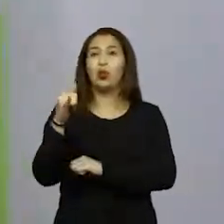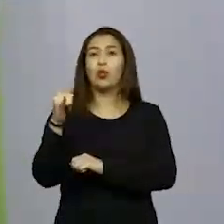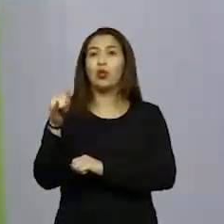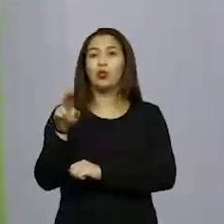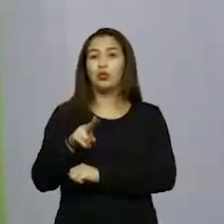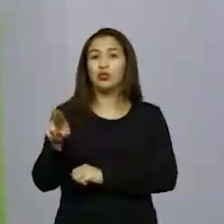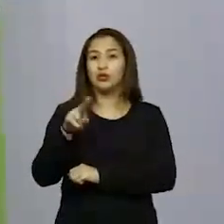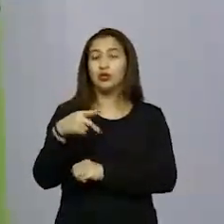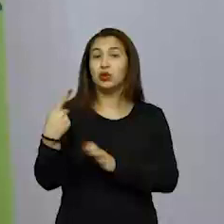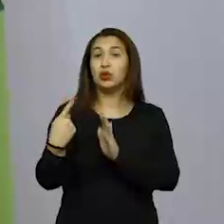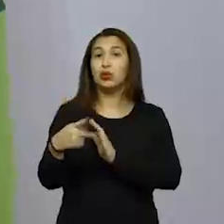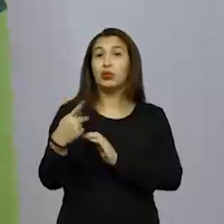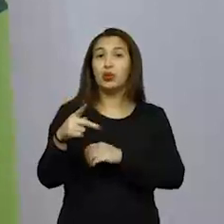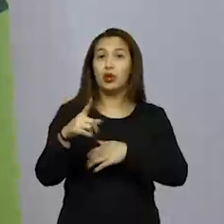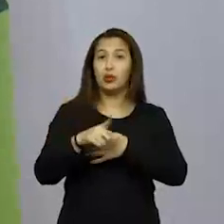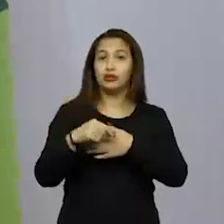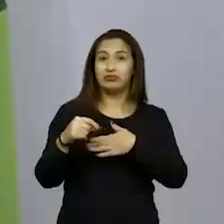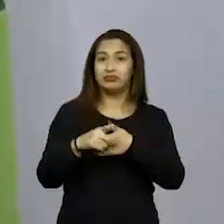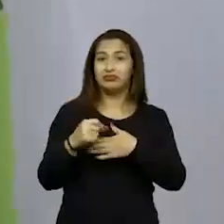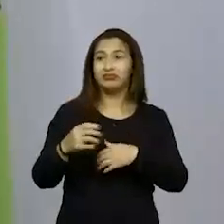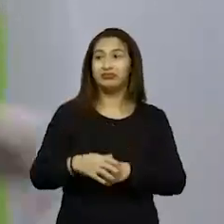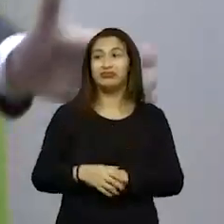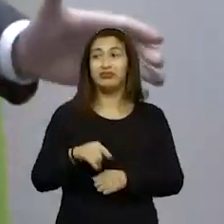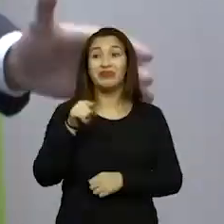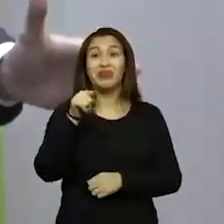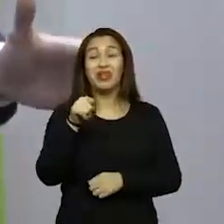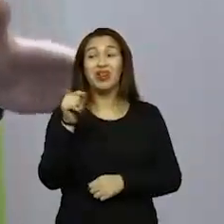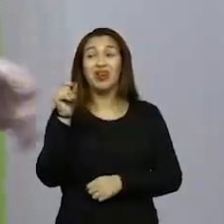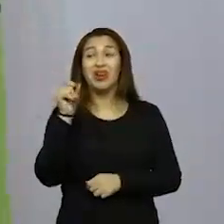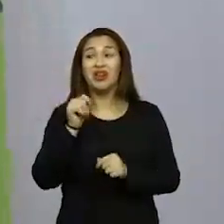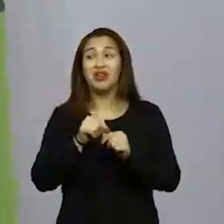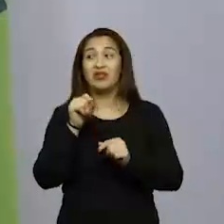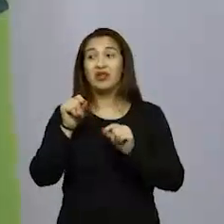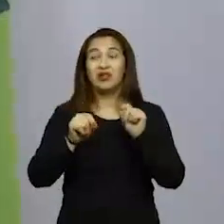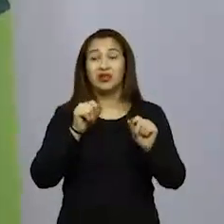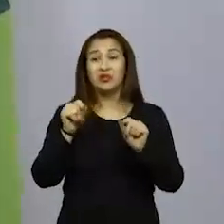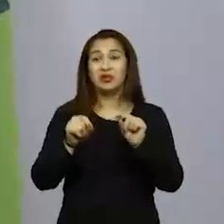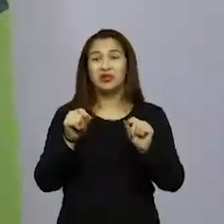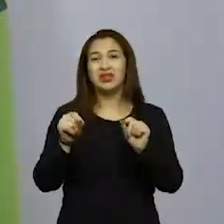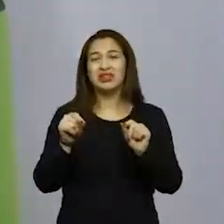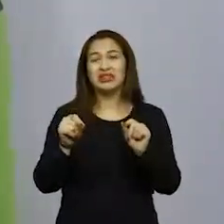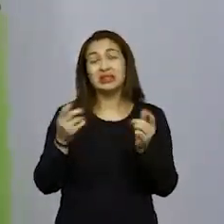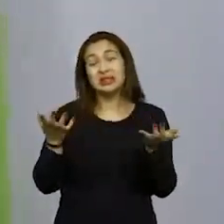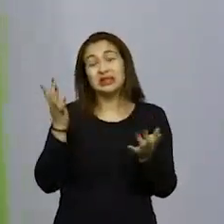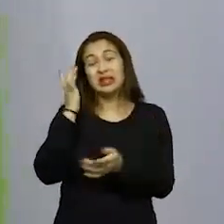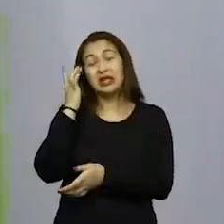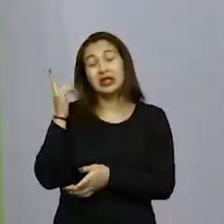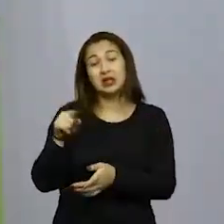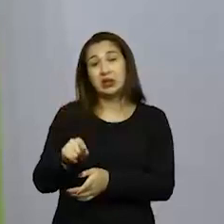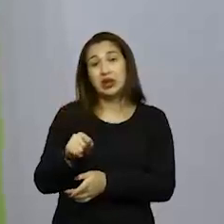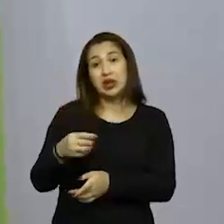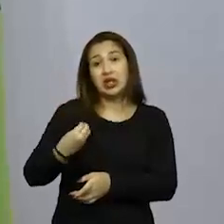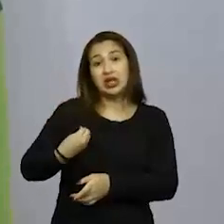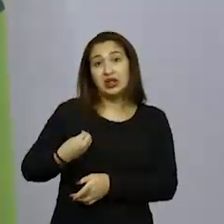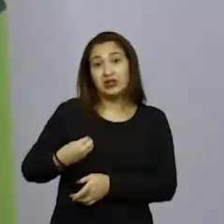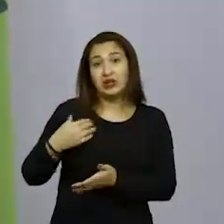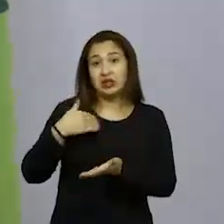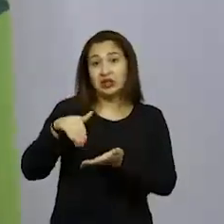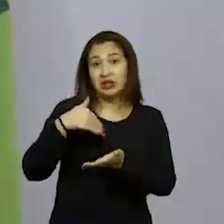Eu flagrei. O que estava fazendo lá? Bom, ao que parece, estava transportando um